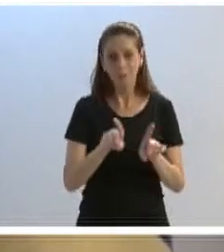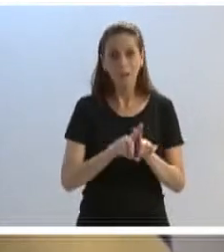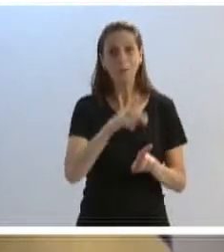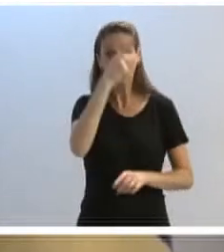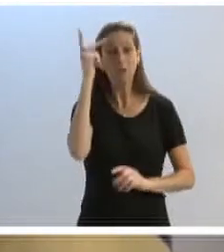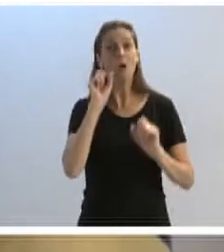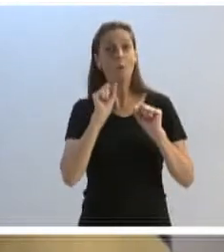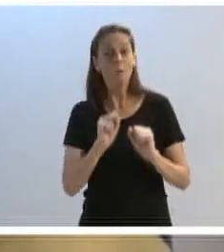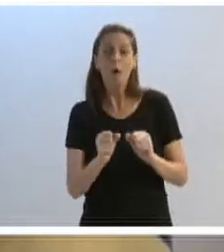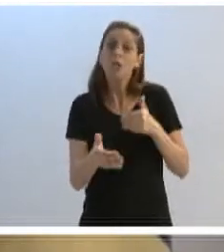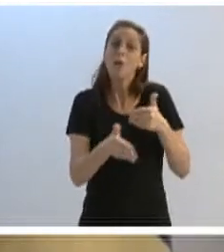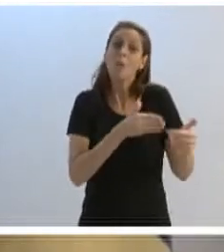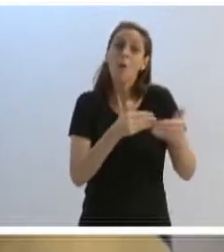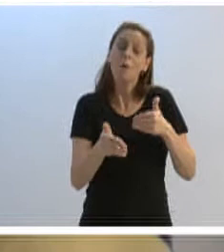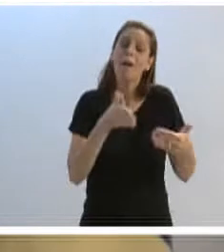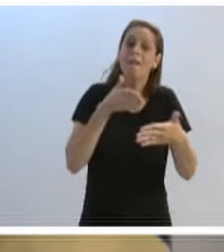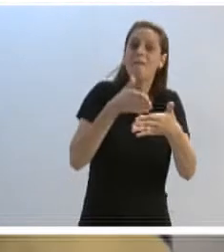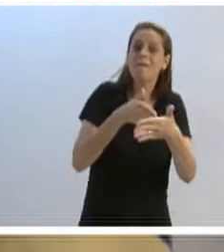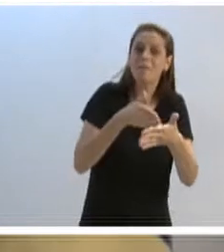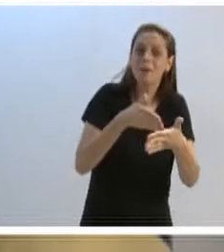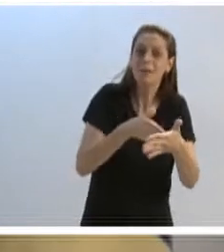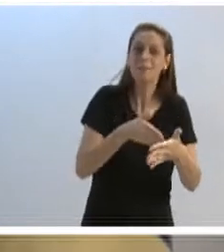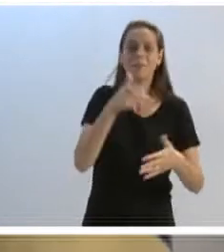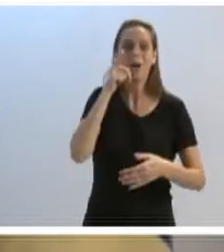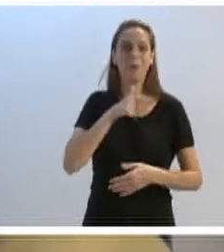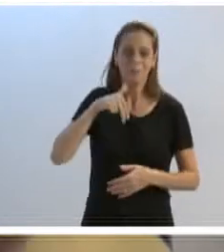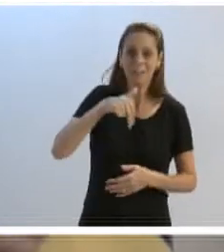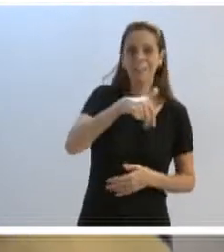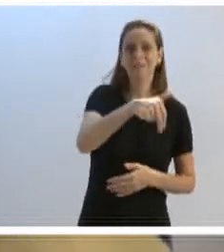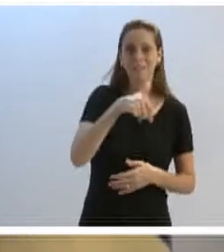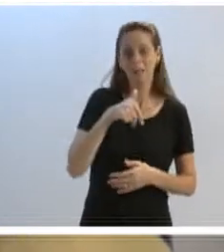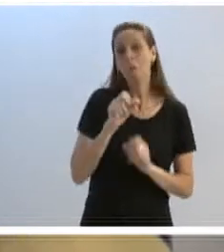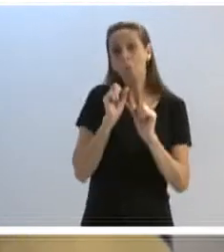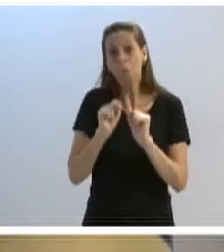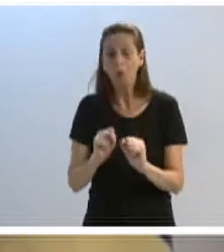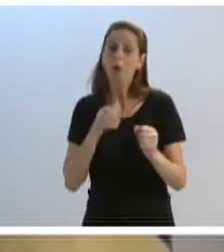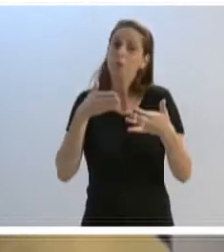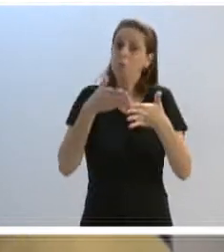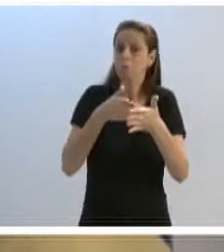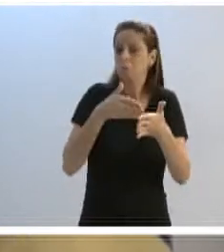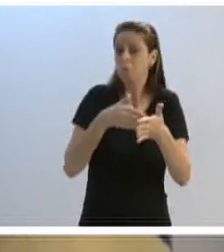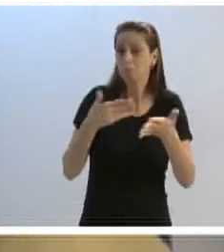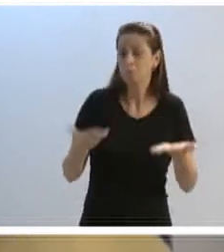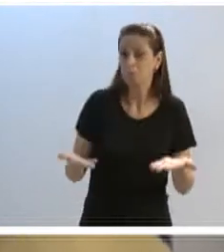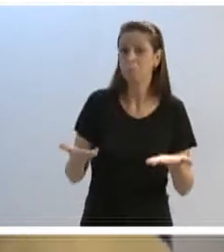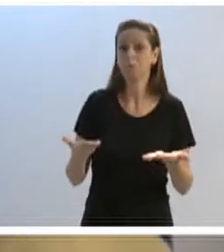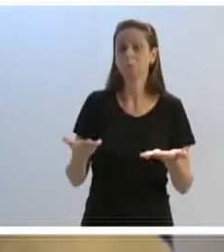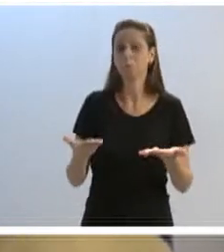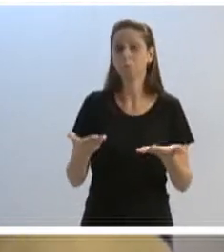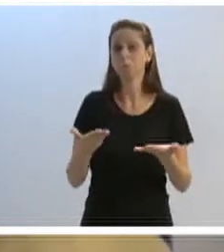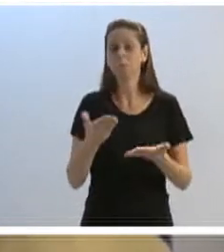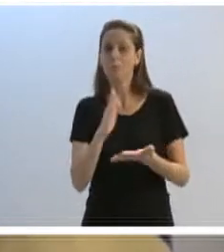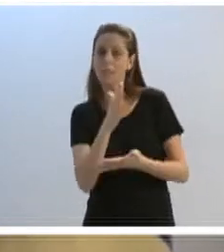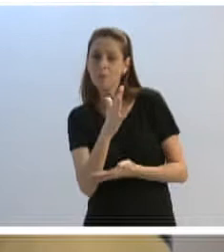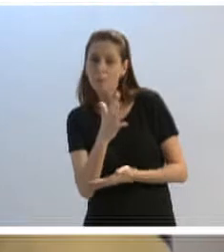ter qualquer dificuldade de locomoção, podendo ser uma limitação parcial,